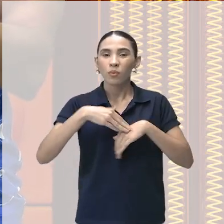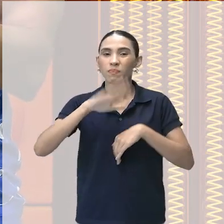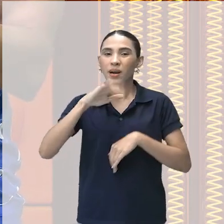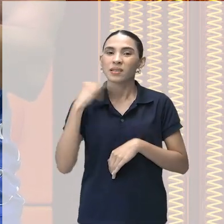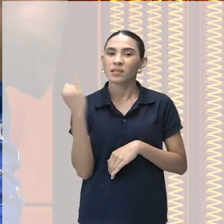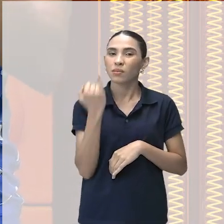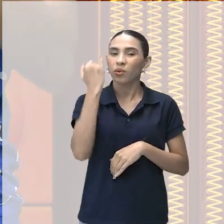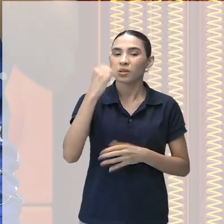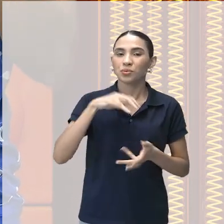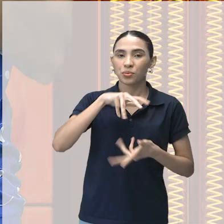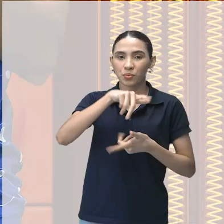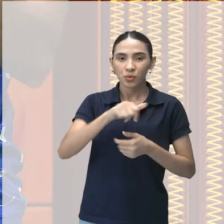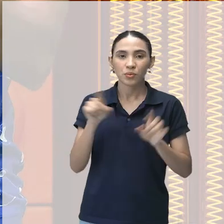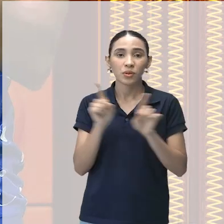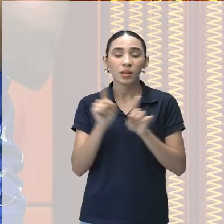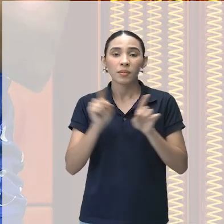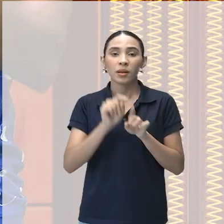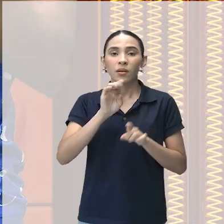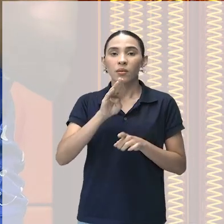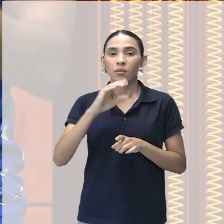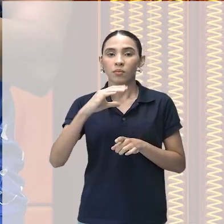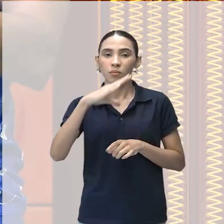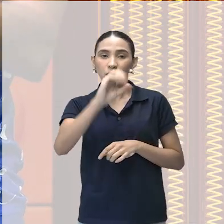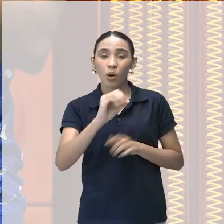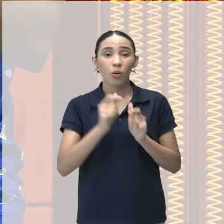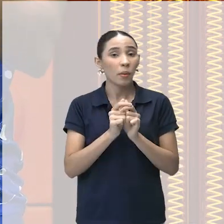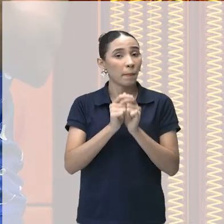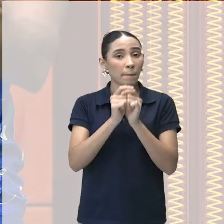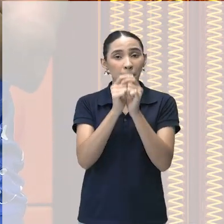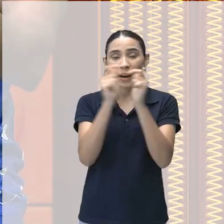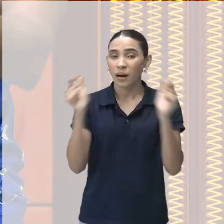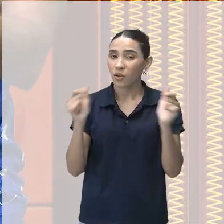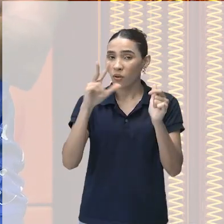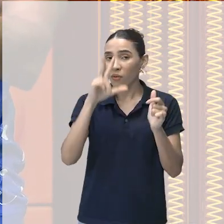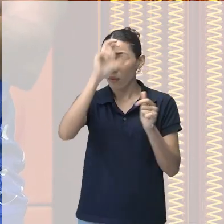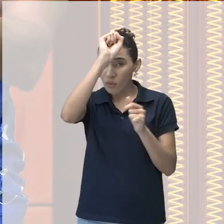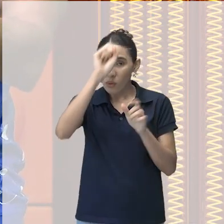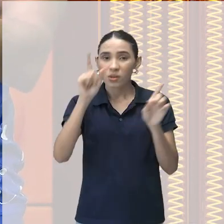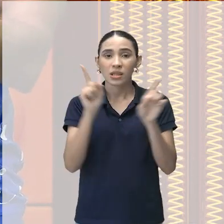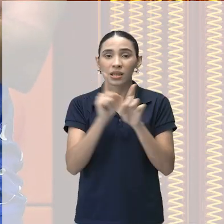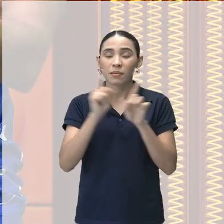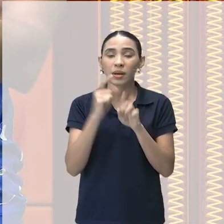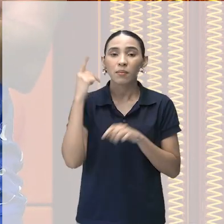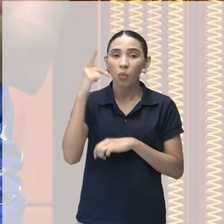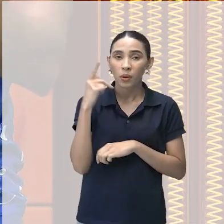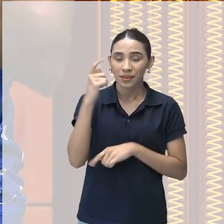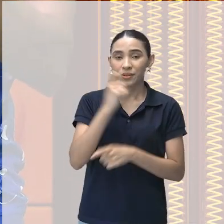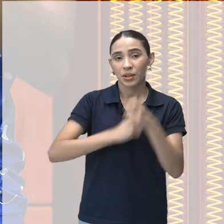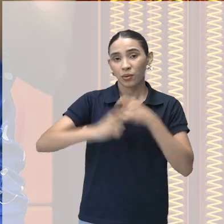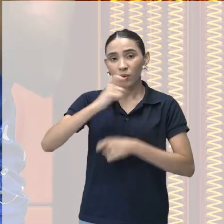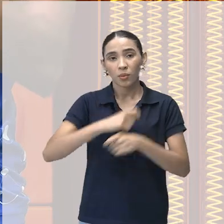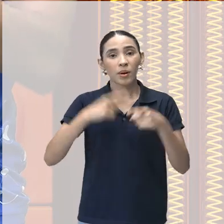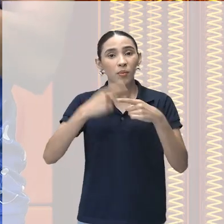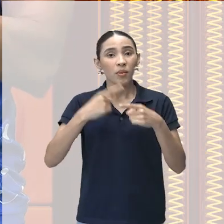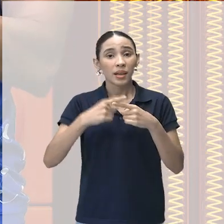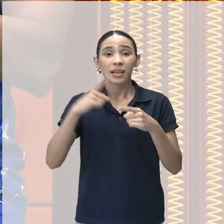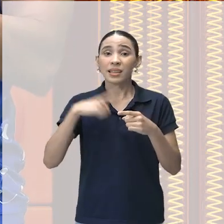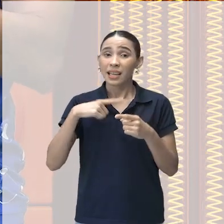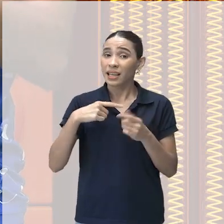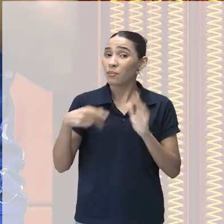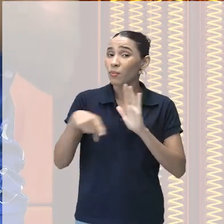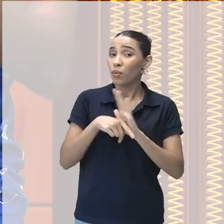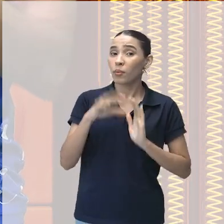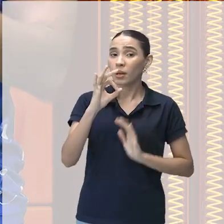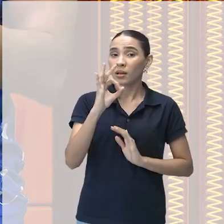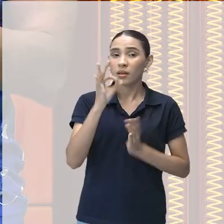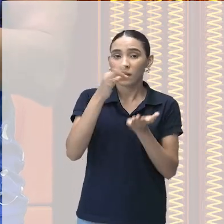do mundo e se tornou o bloco econômico de maior integração política e econômica, porque eles têm até uma moeda